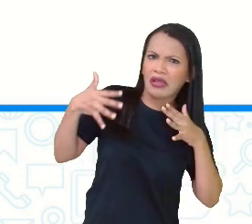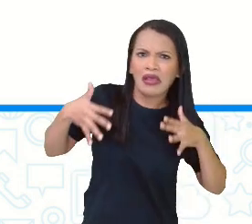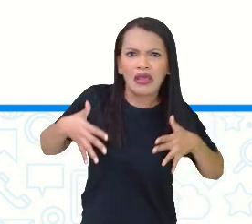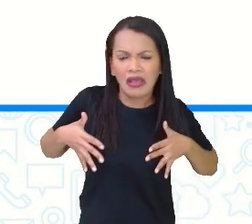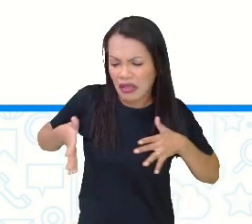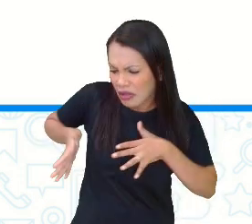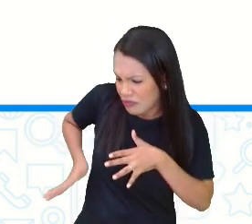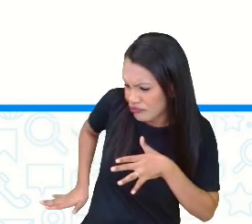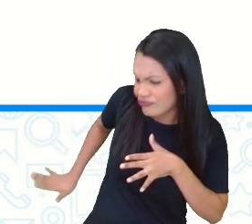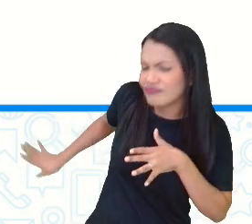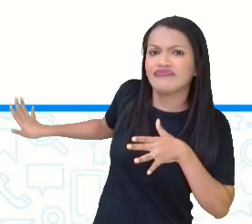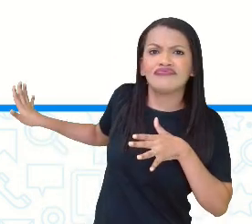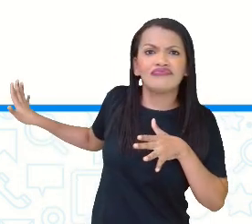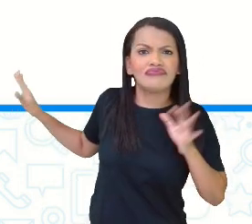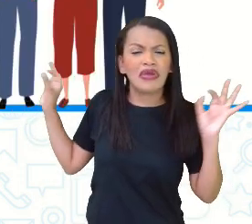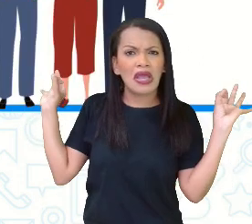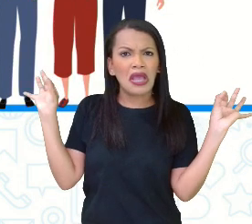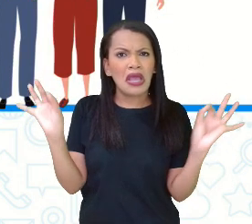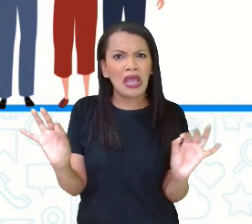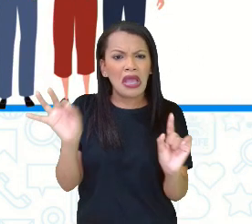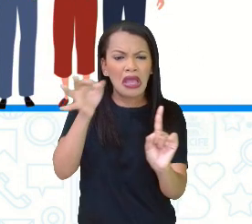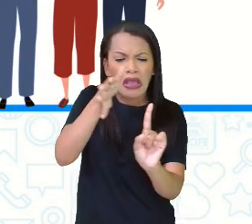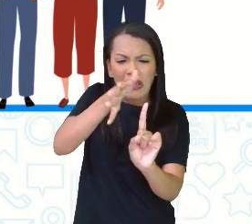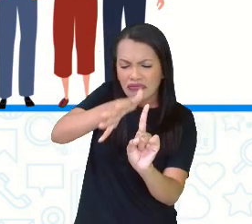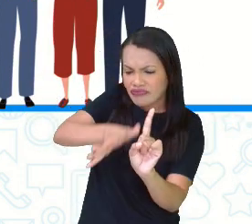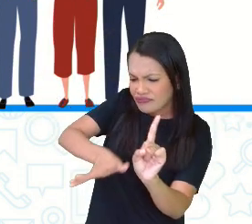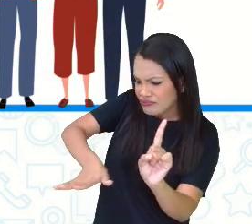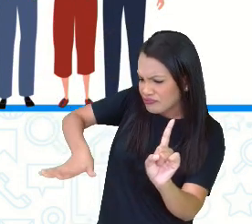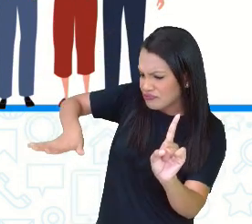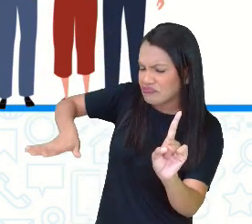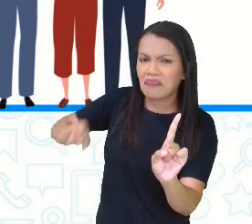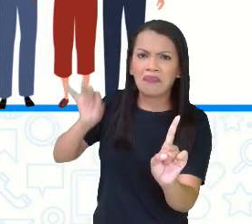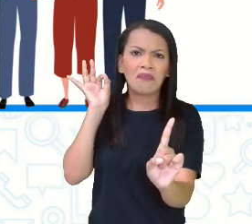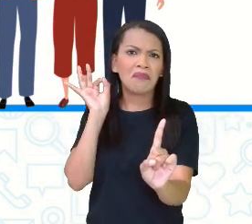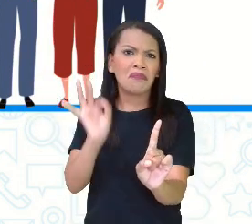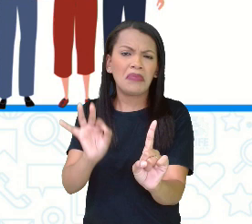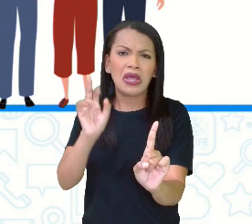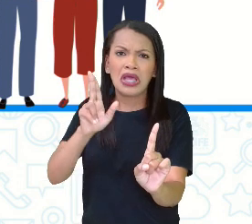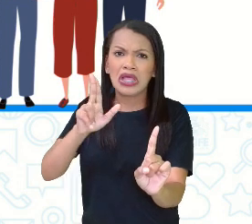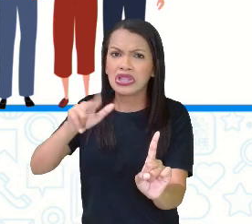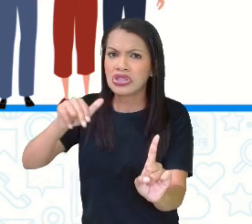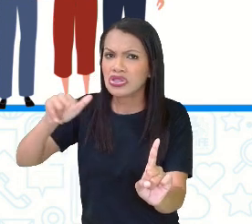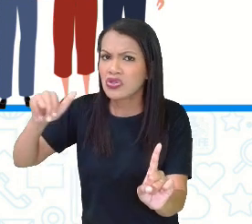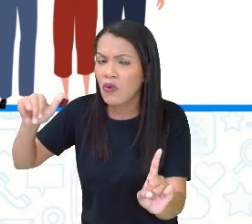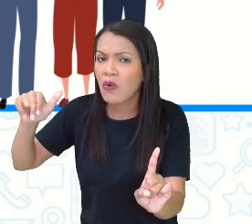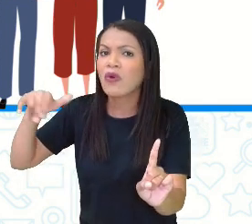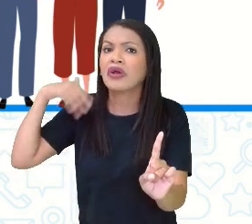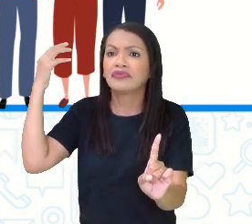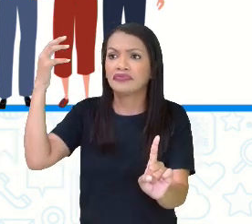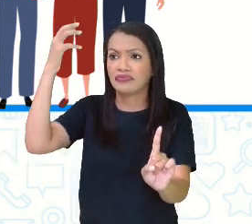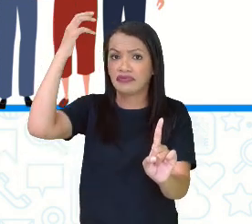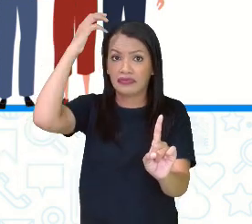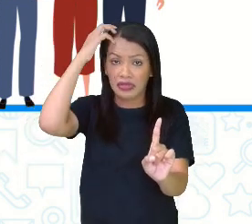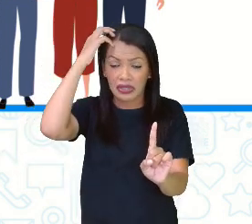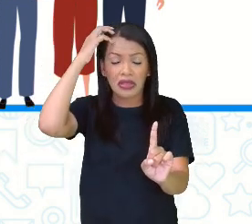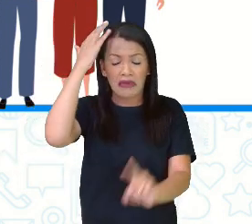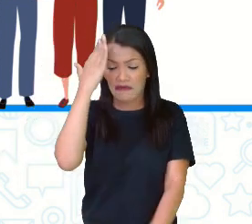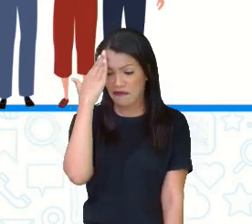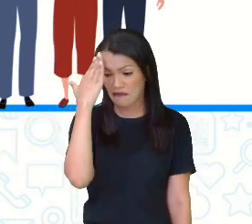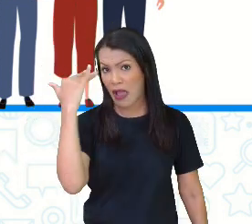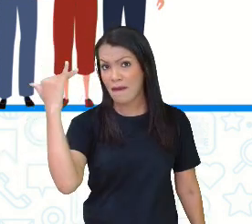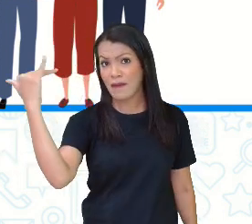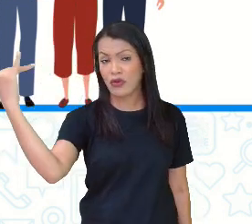cauda magnífica, a roupa assenta nele como uma luva. Nunca, na verdade, a roupa do rei alcançara tanto